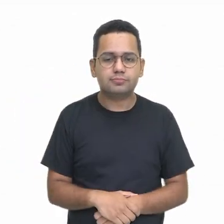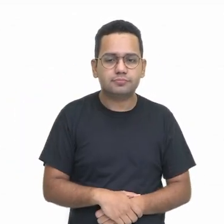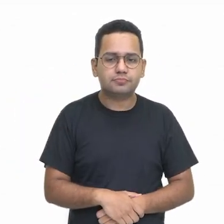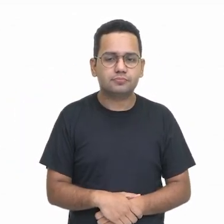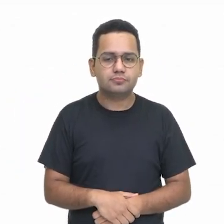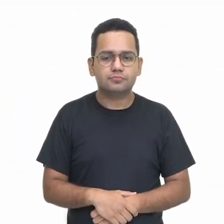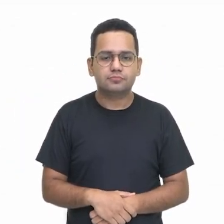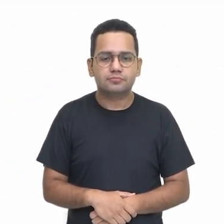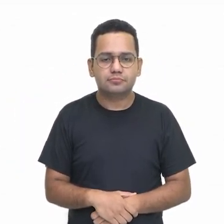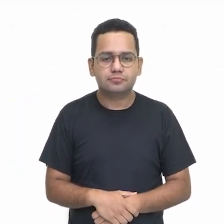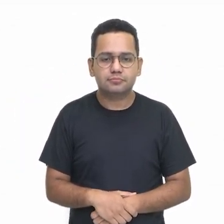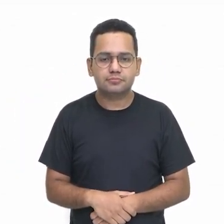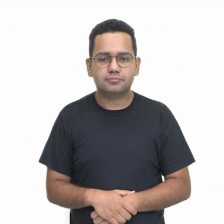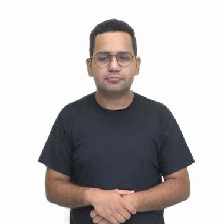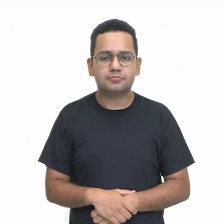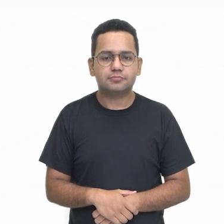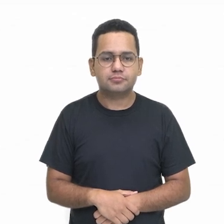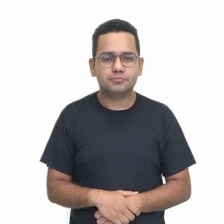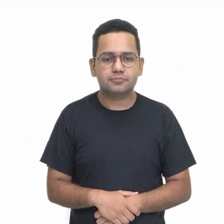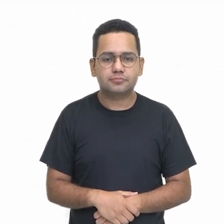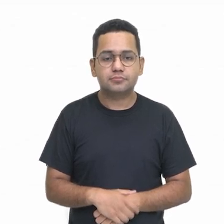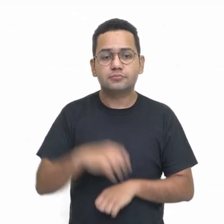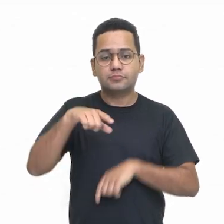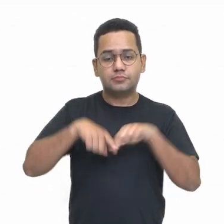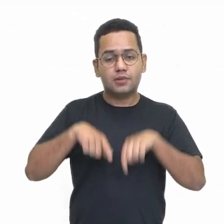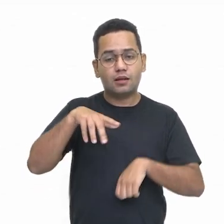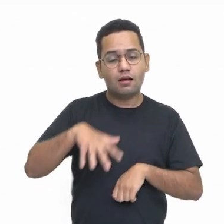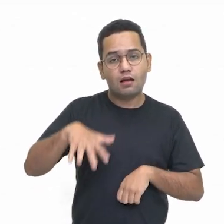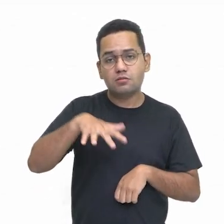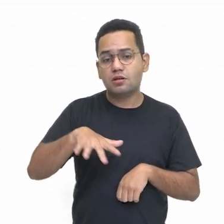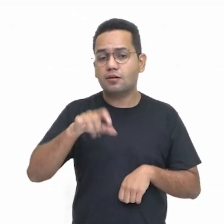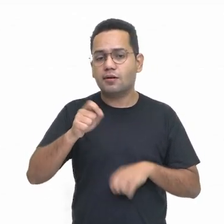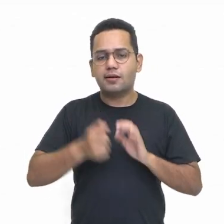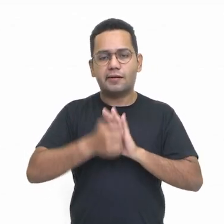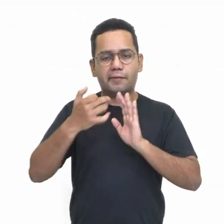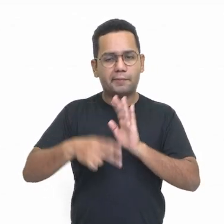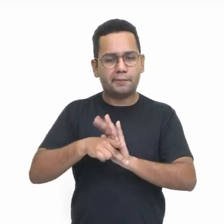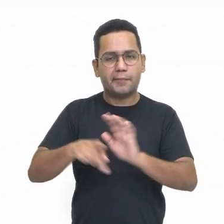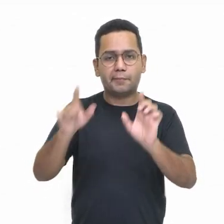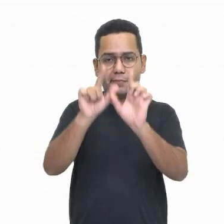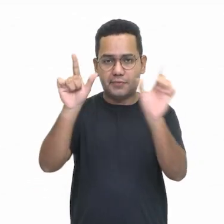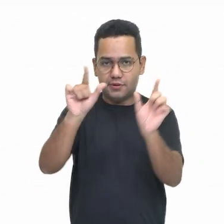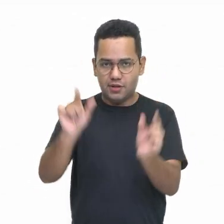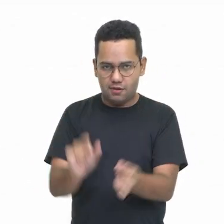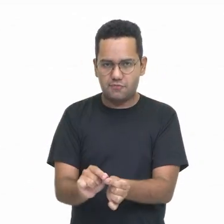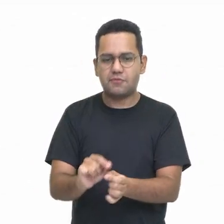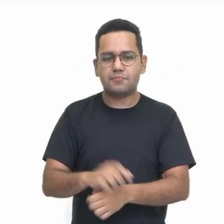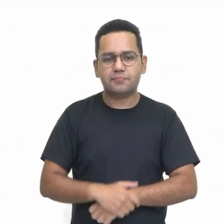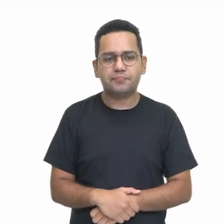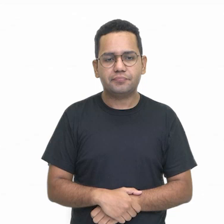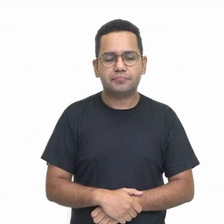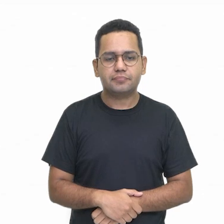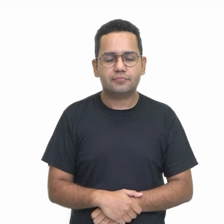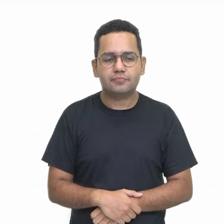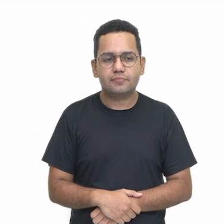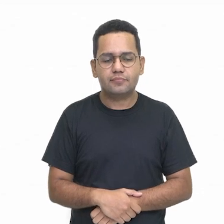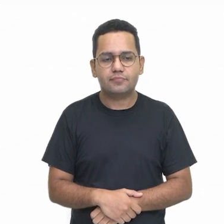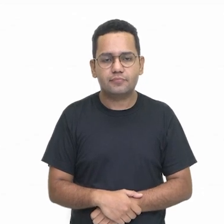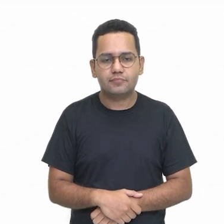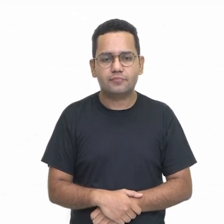tanto os componentes bióticos E aí nós temos que o significado de componentes